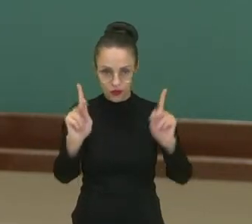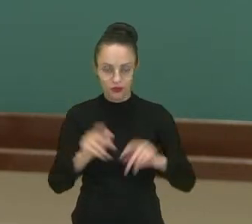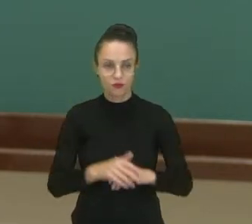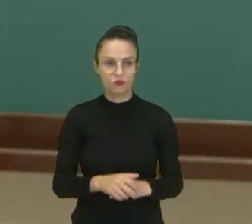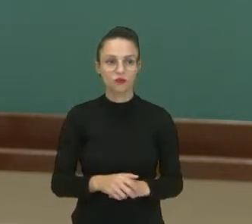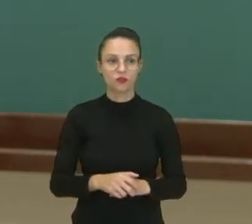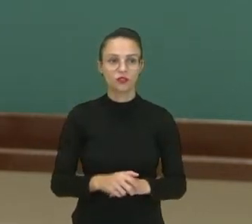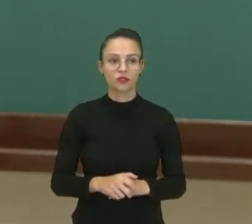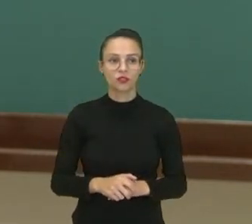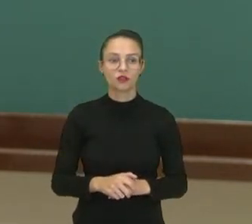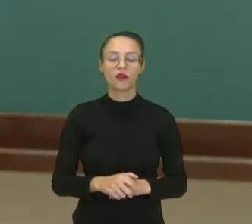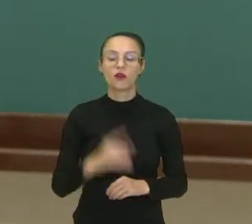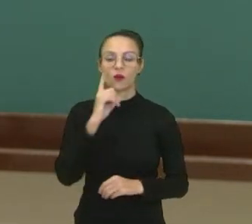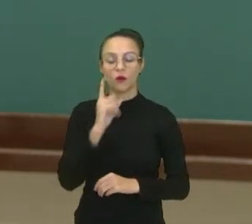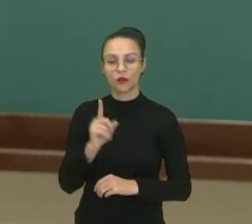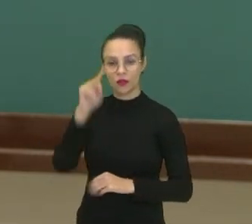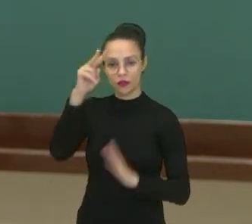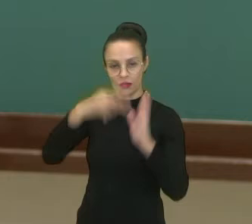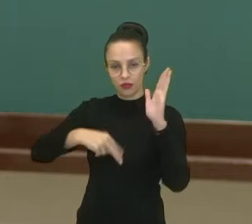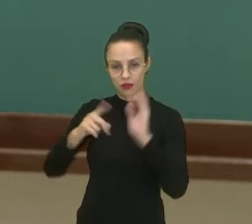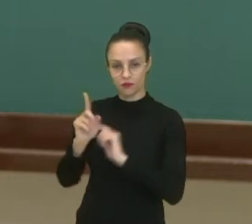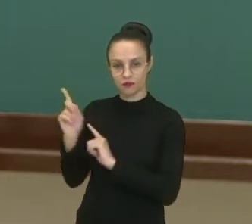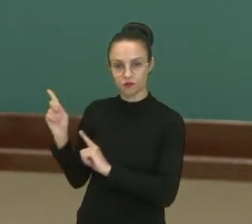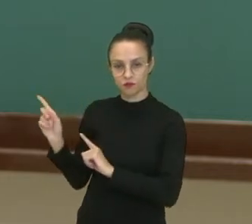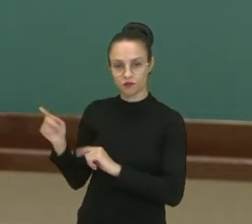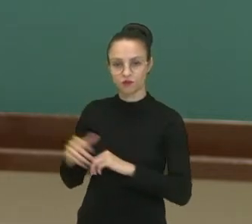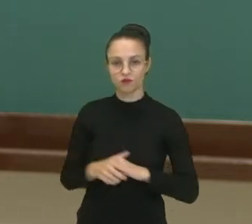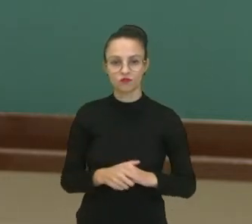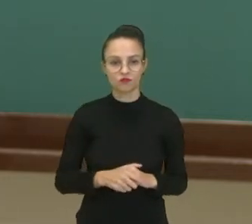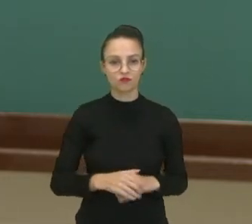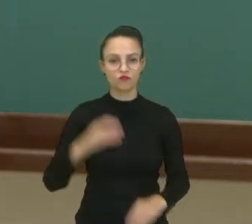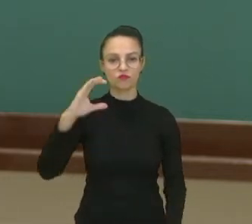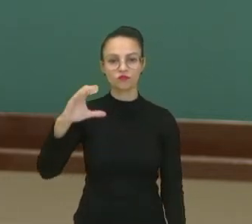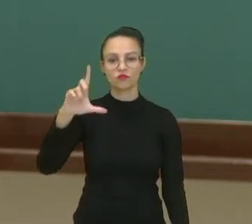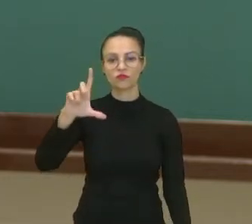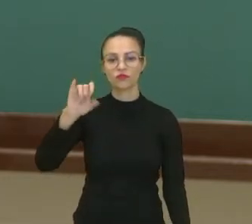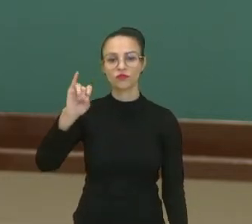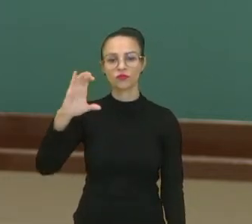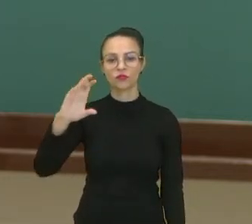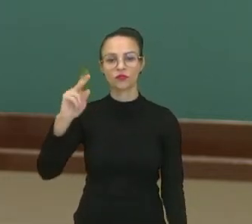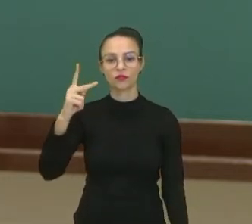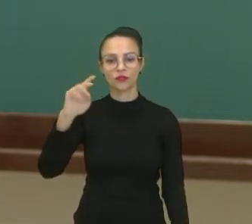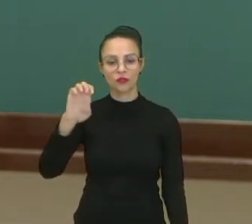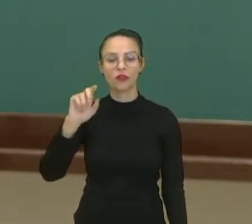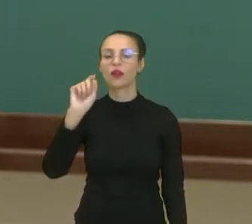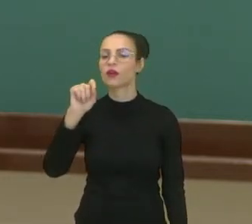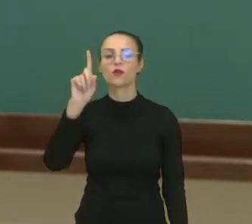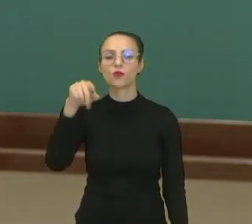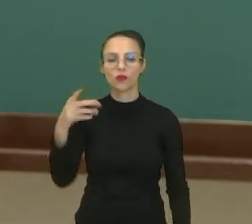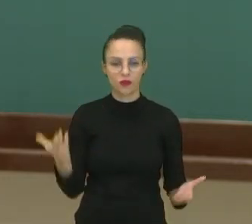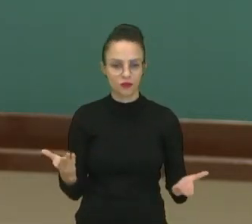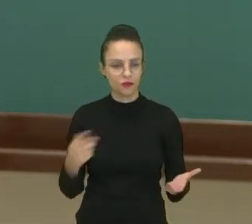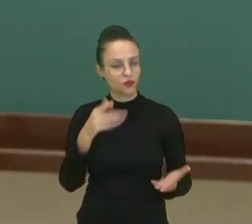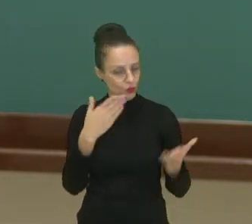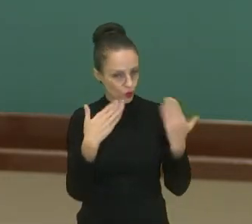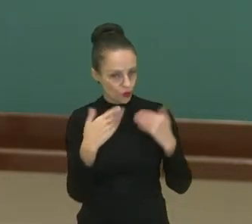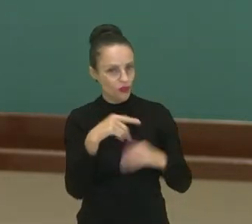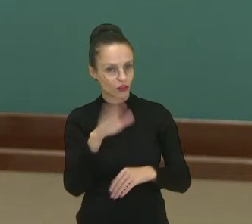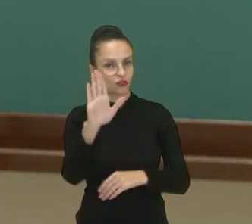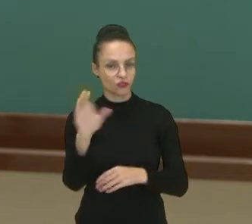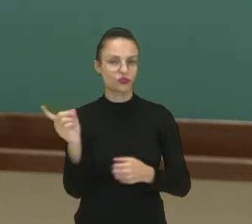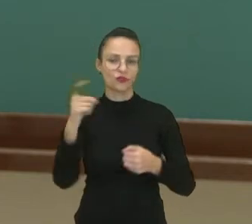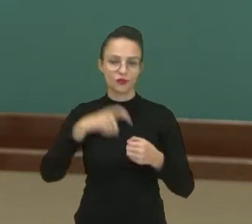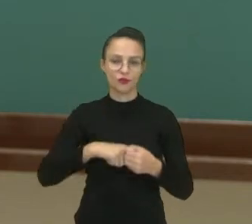Abra um novo ping-pong e conheça a maior promoção da história do chicle. O que é chicle? Conversa aí, eu